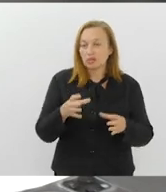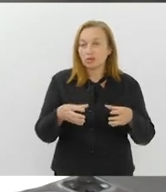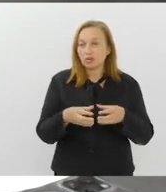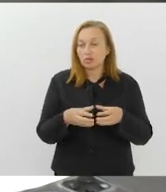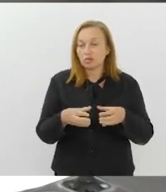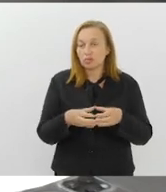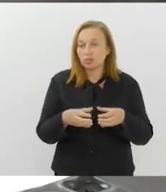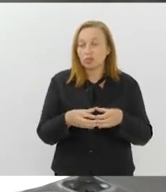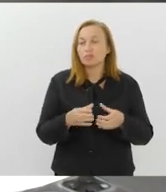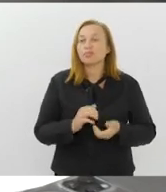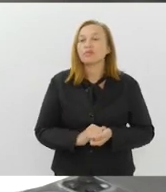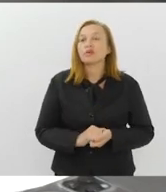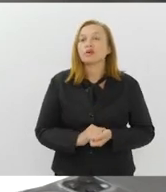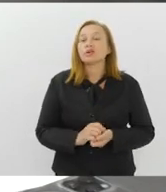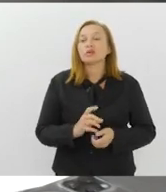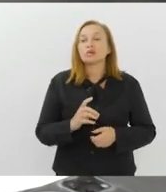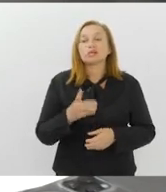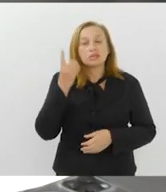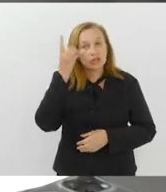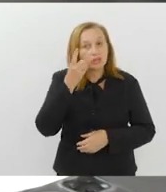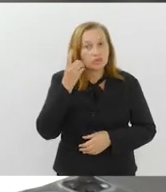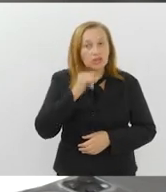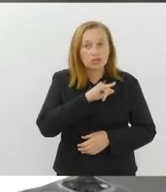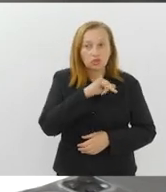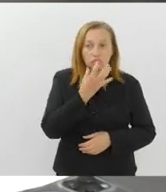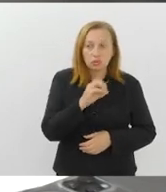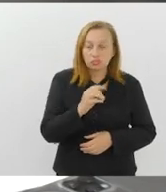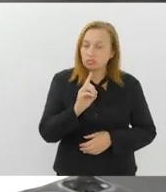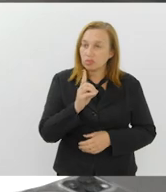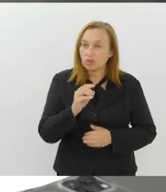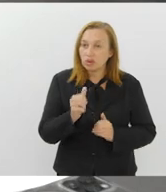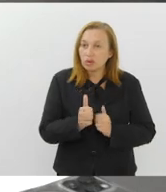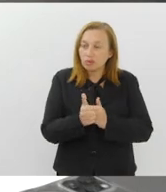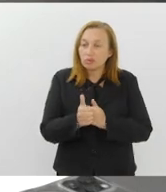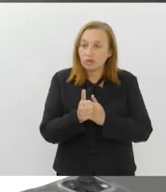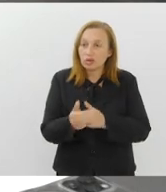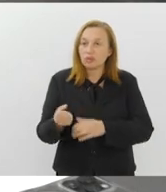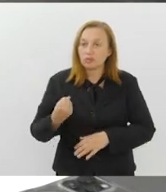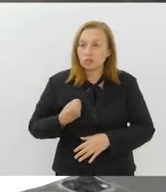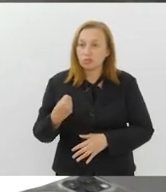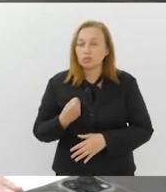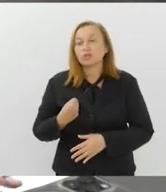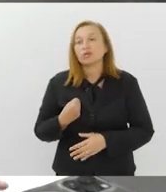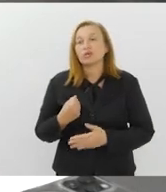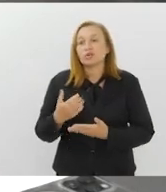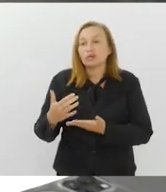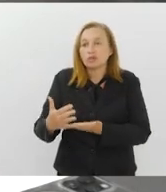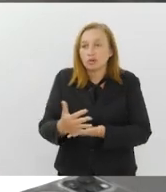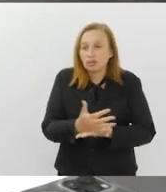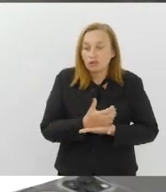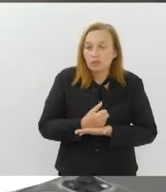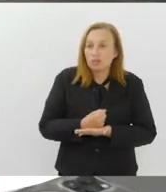do deputado Júlio, eu não consegui acompanhar esses números no meu levantamento. Mas